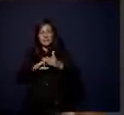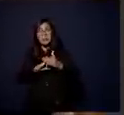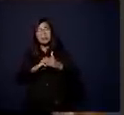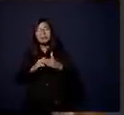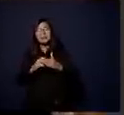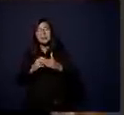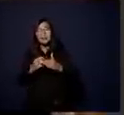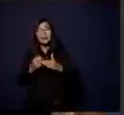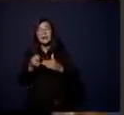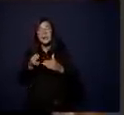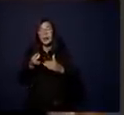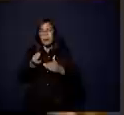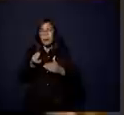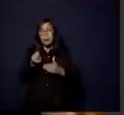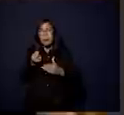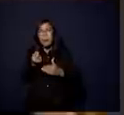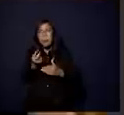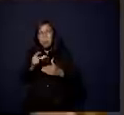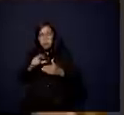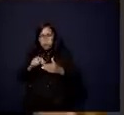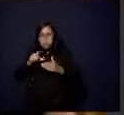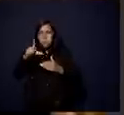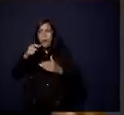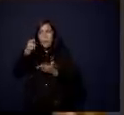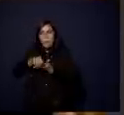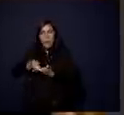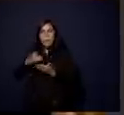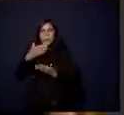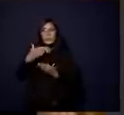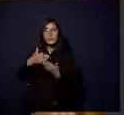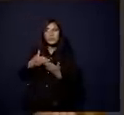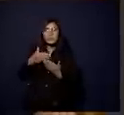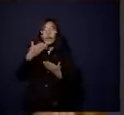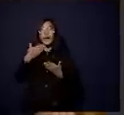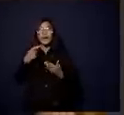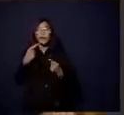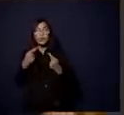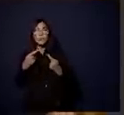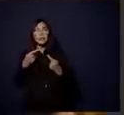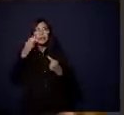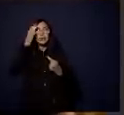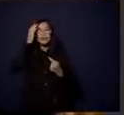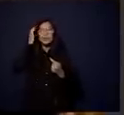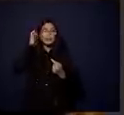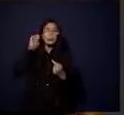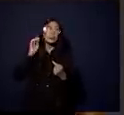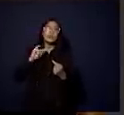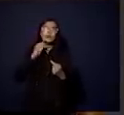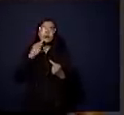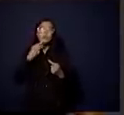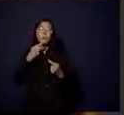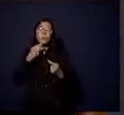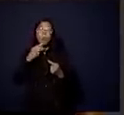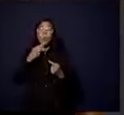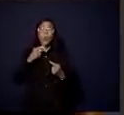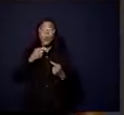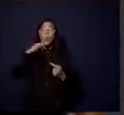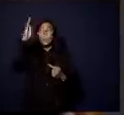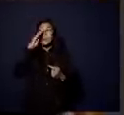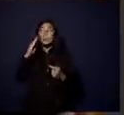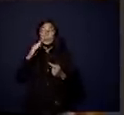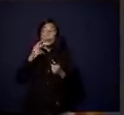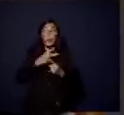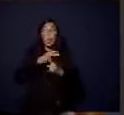Brasil segundo dados do Banco Mundial era o campeão que agora foi descontinuado do in Business era o campeão mundial em horas